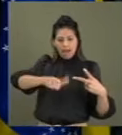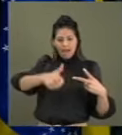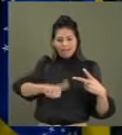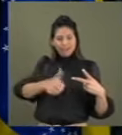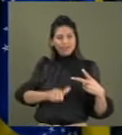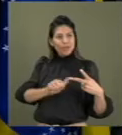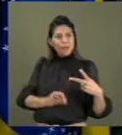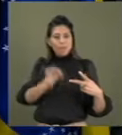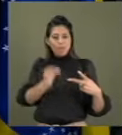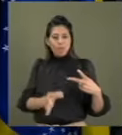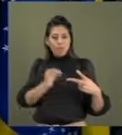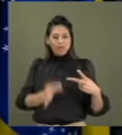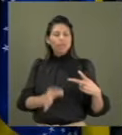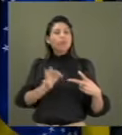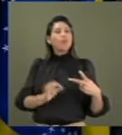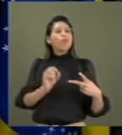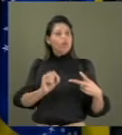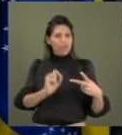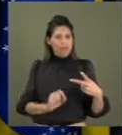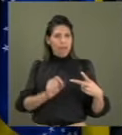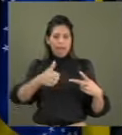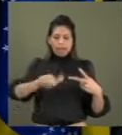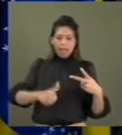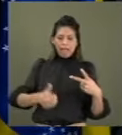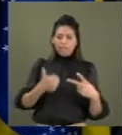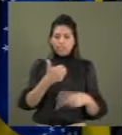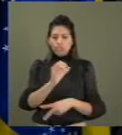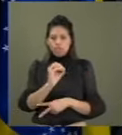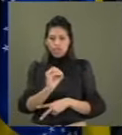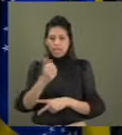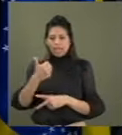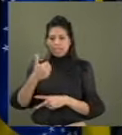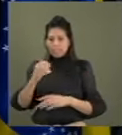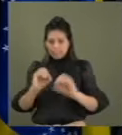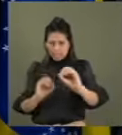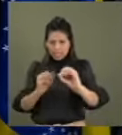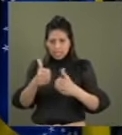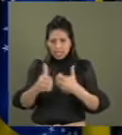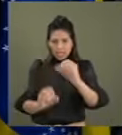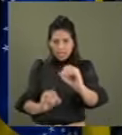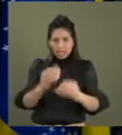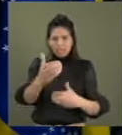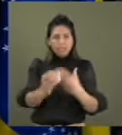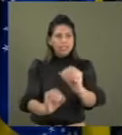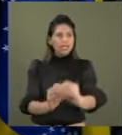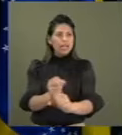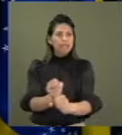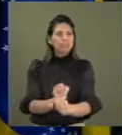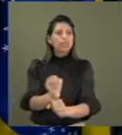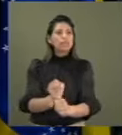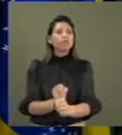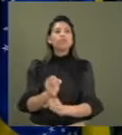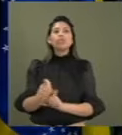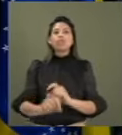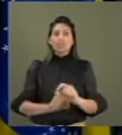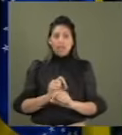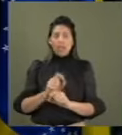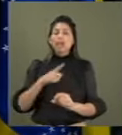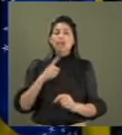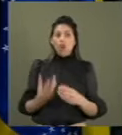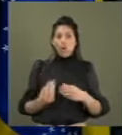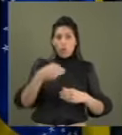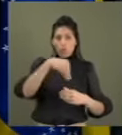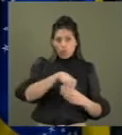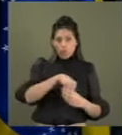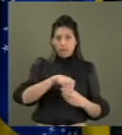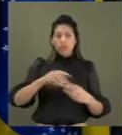cotas. A avaliação a cada 10 anos, com ciclos anuais de monitoramento, também é incluído.